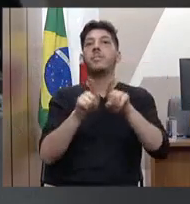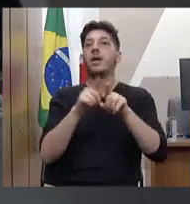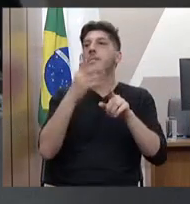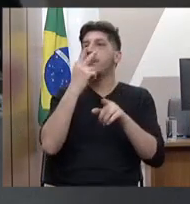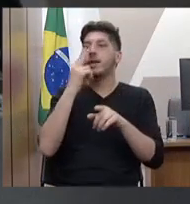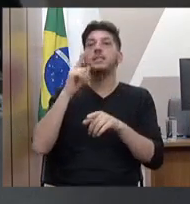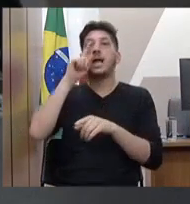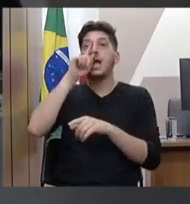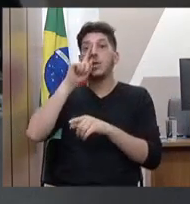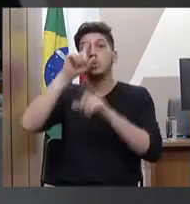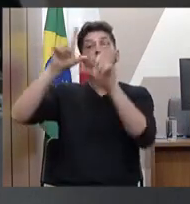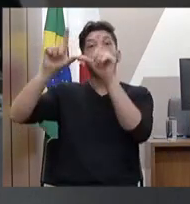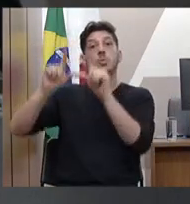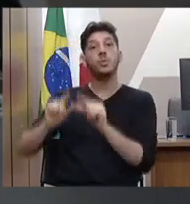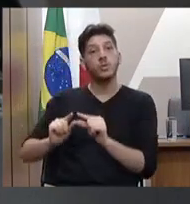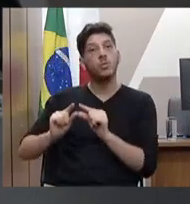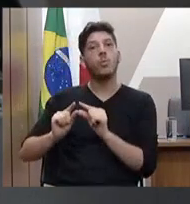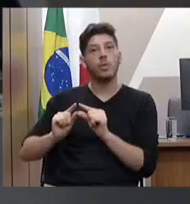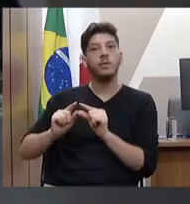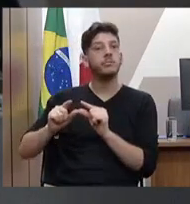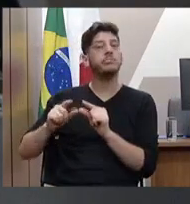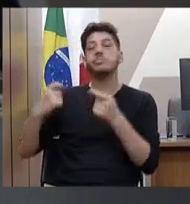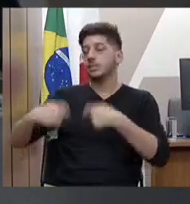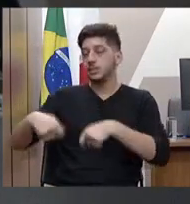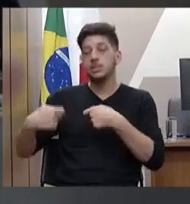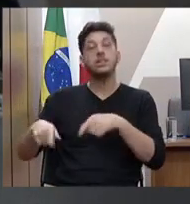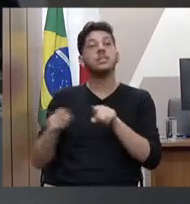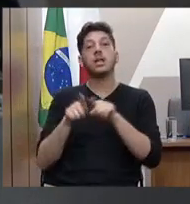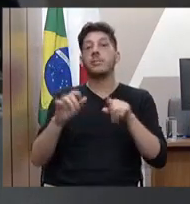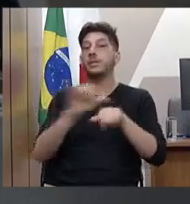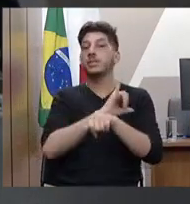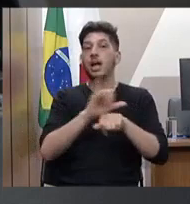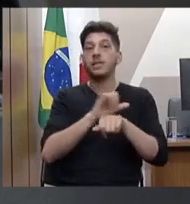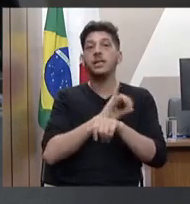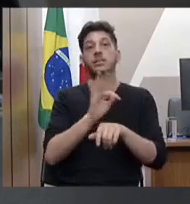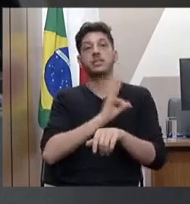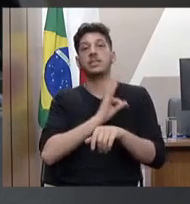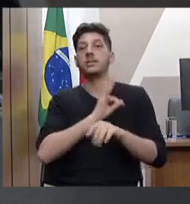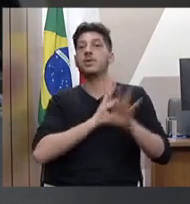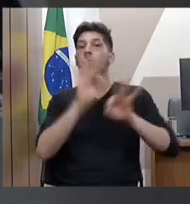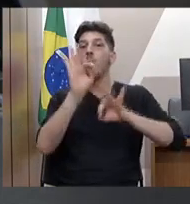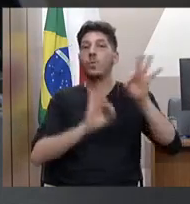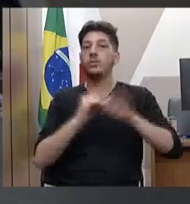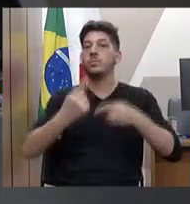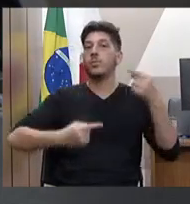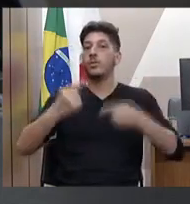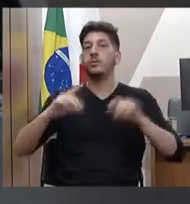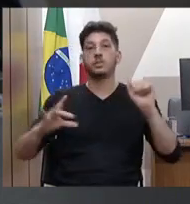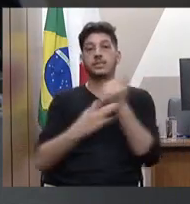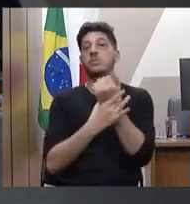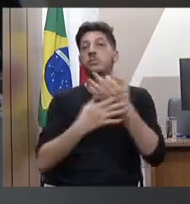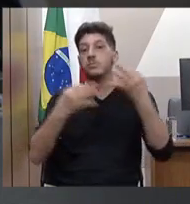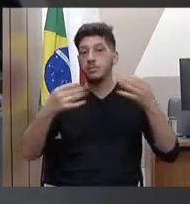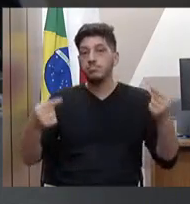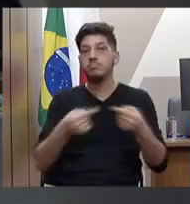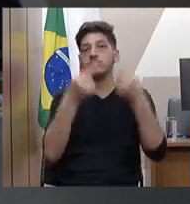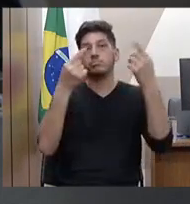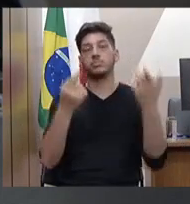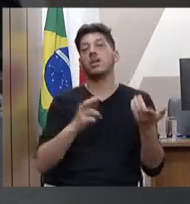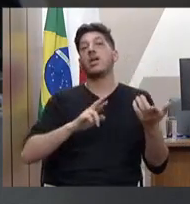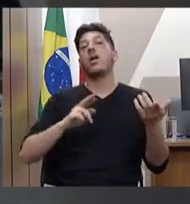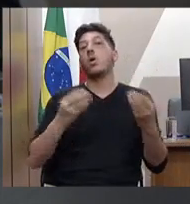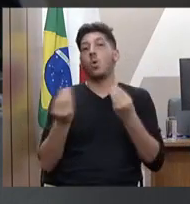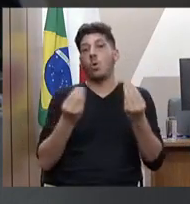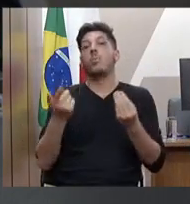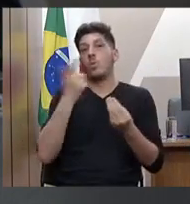né para introdução de medidas e técnicas organizacionais de políticas seguras né no através da